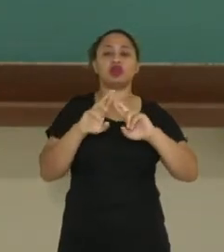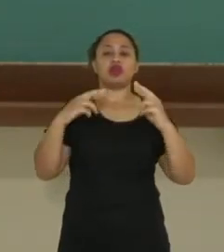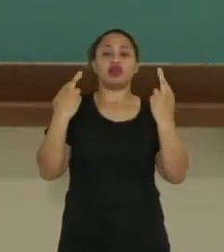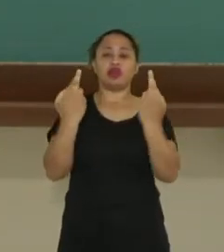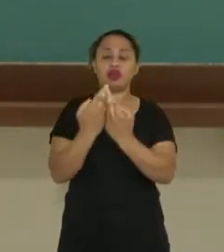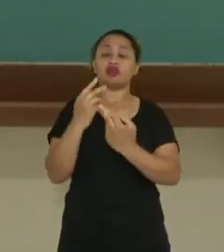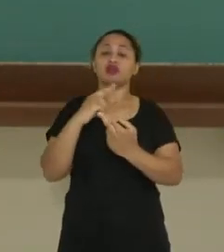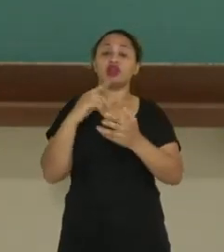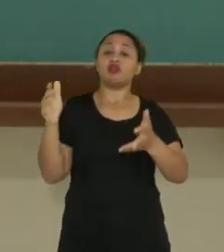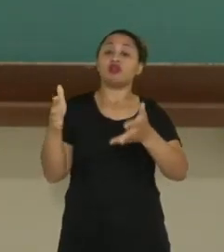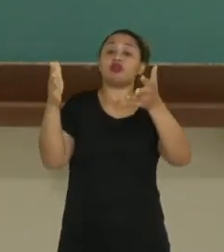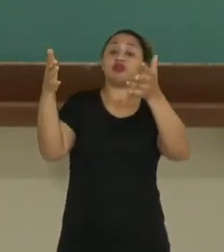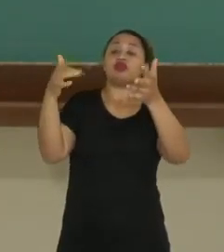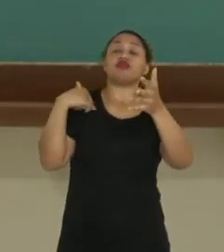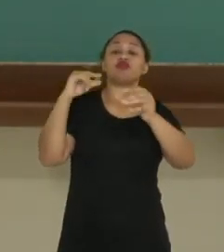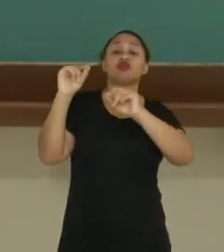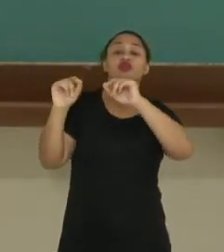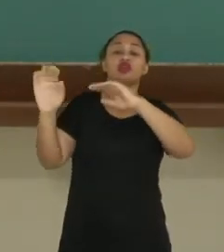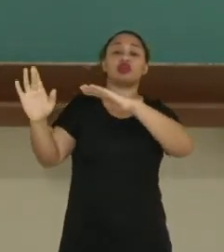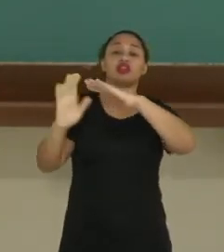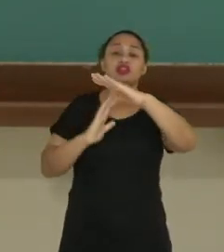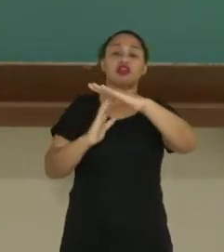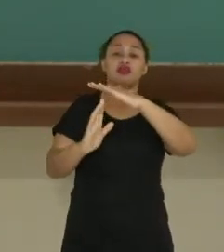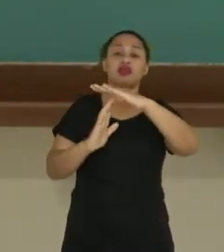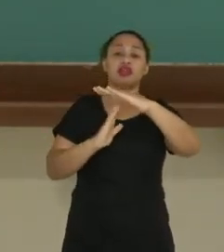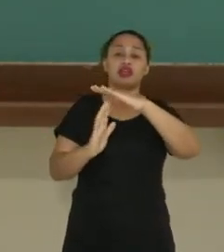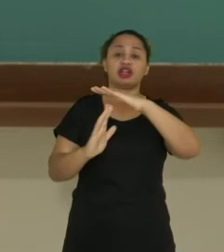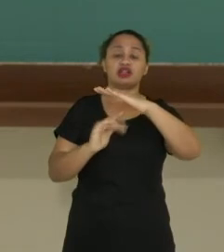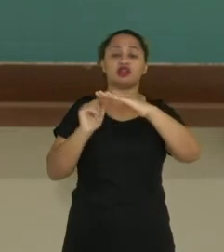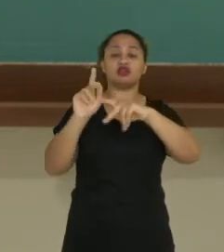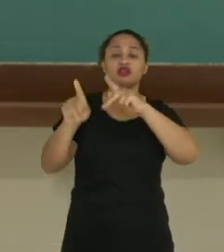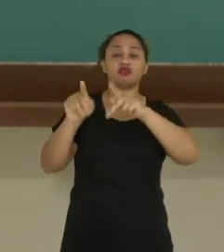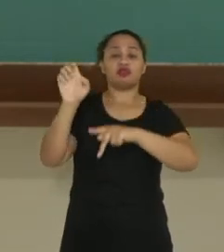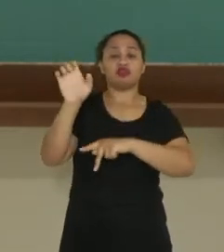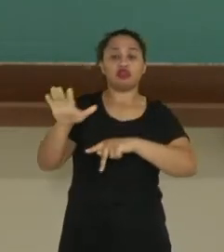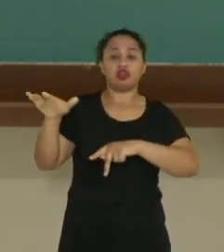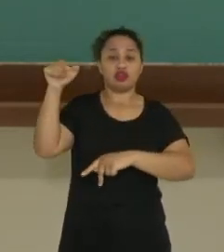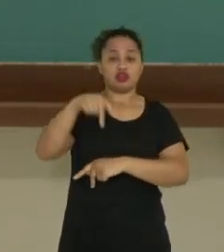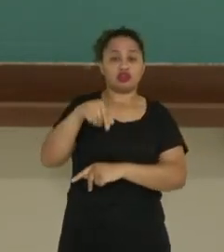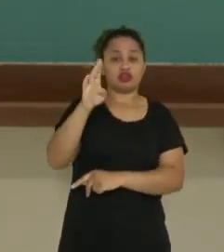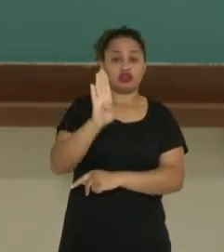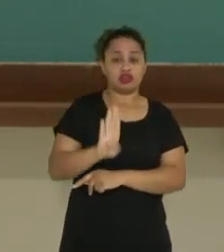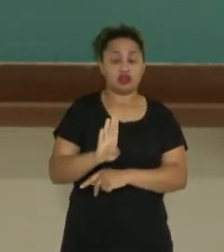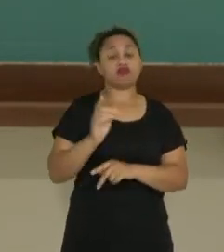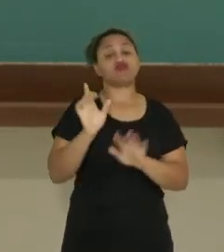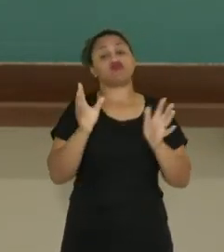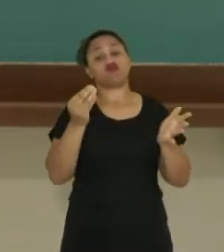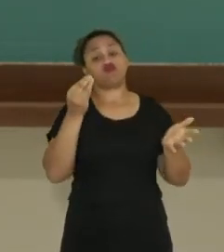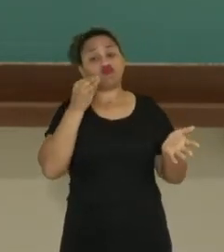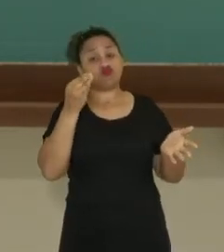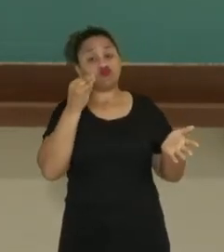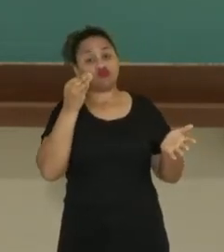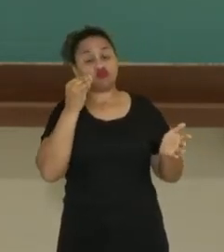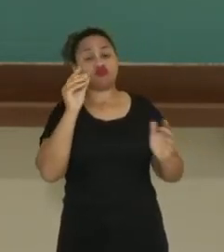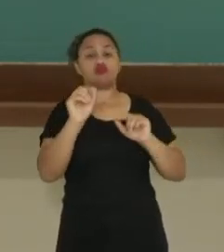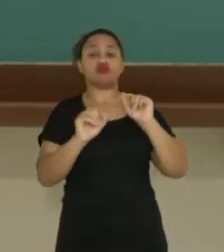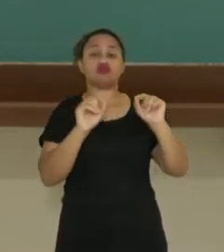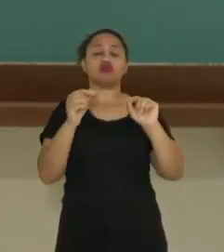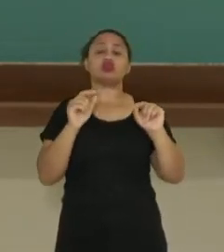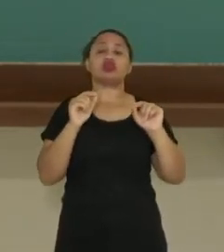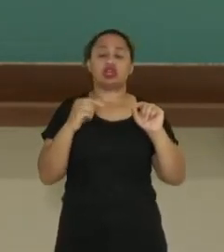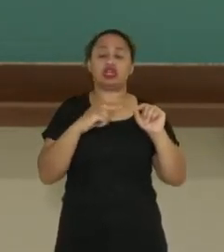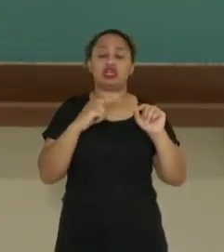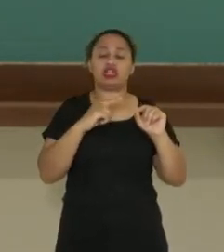à imigração europeia para o Brasil e uma tentativa equivocada, né, da teoria de